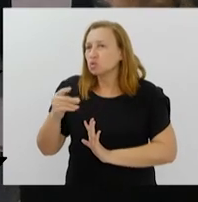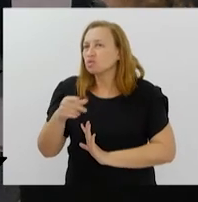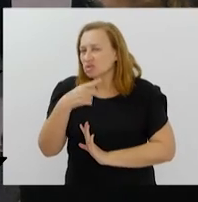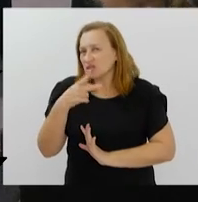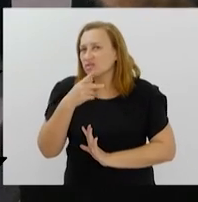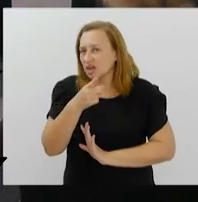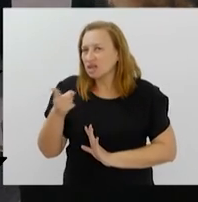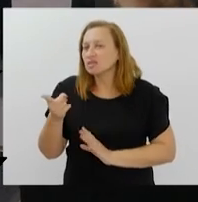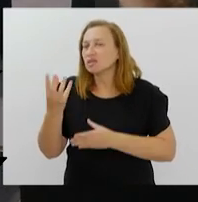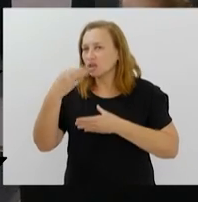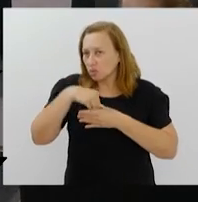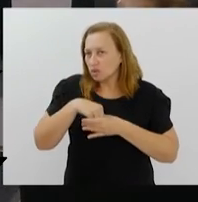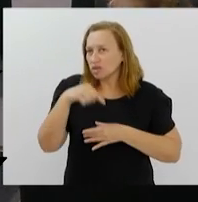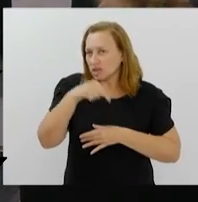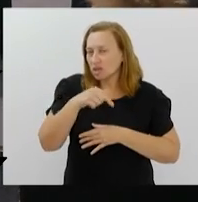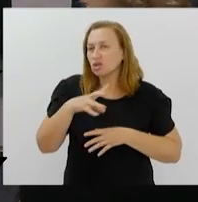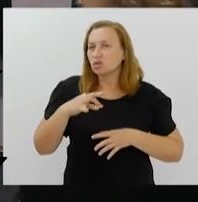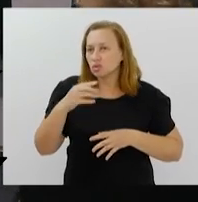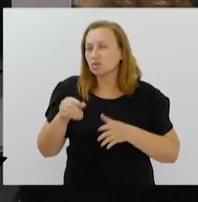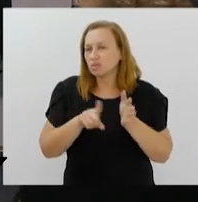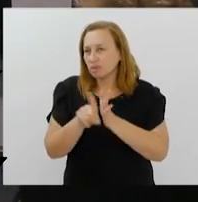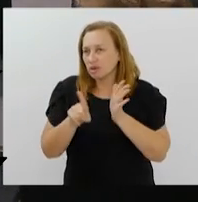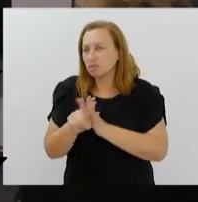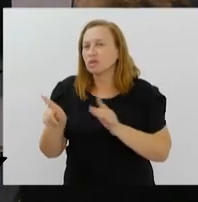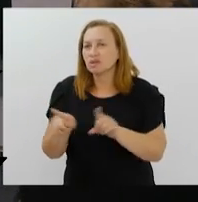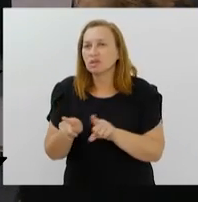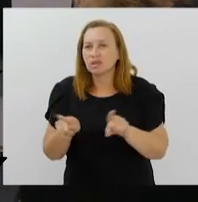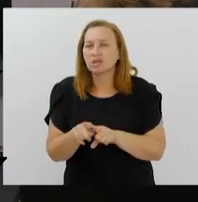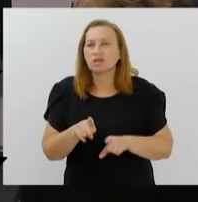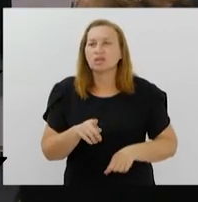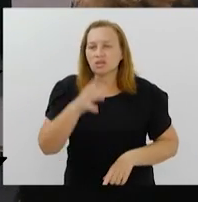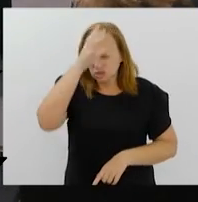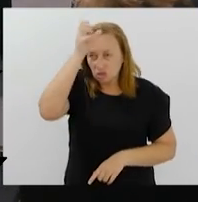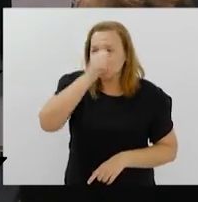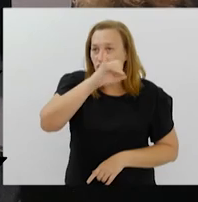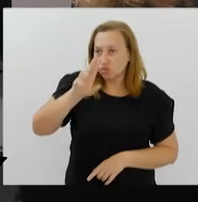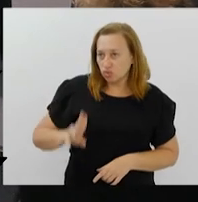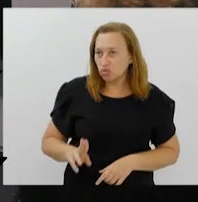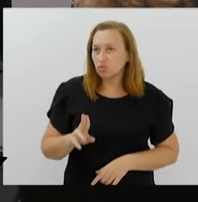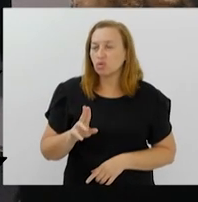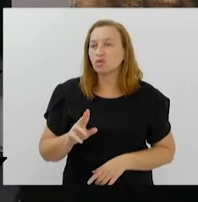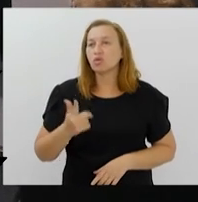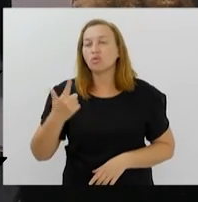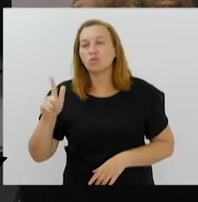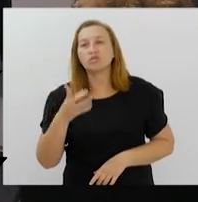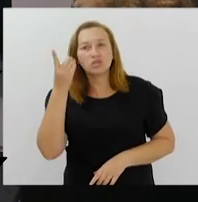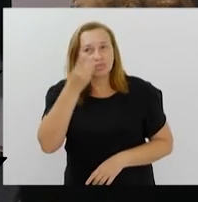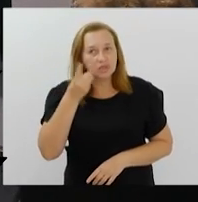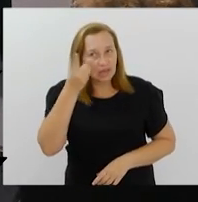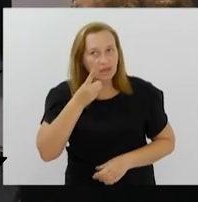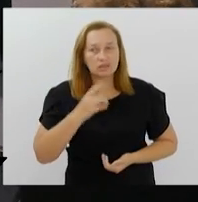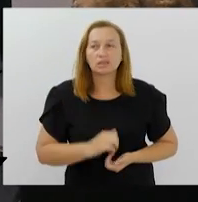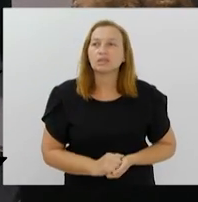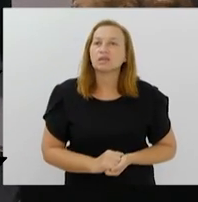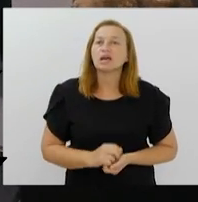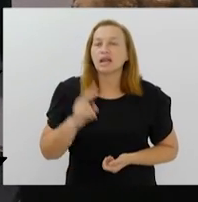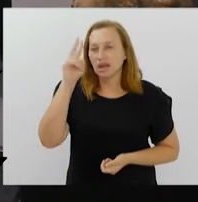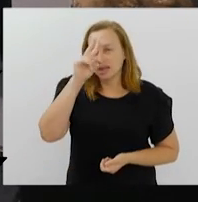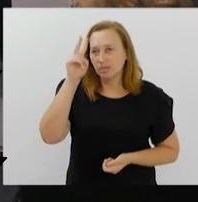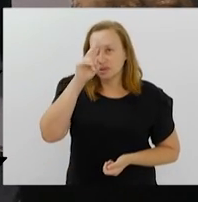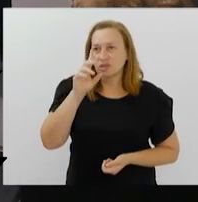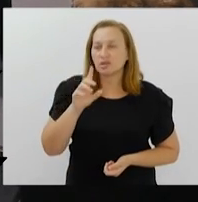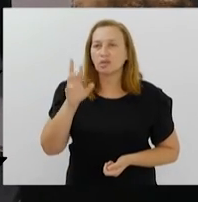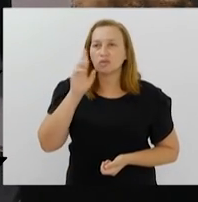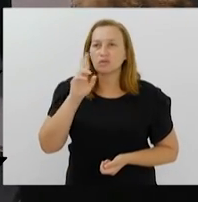tá aqui a gente vai fazer todas as perguntas também o deputado Júlio deputada tiju lembrando só a ao sor Carlos que